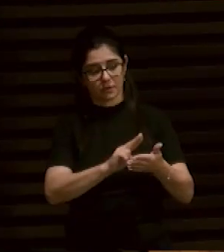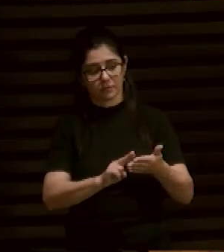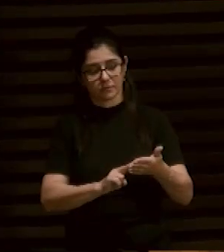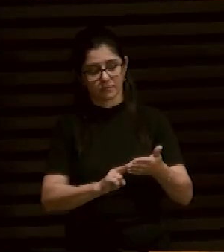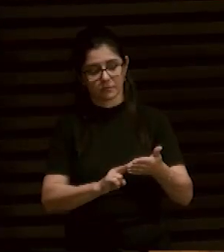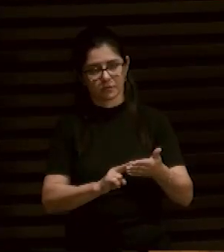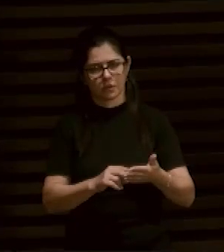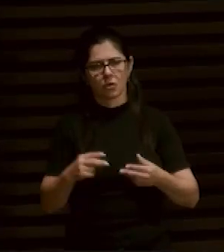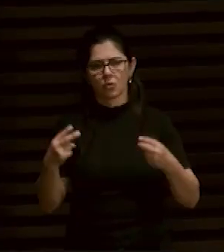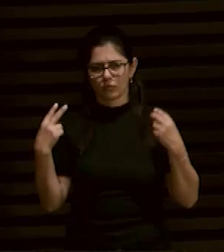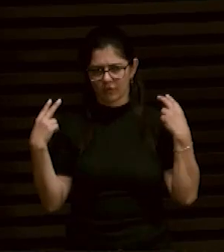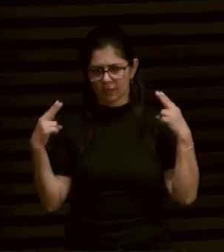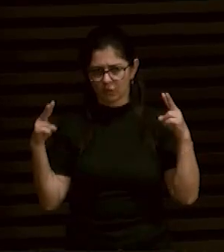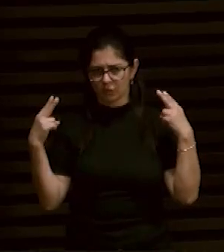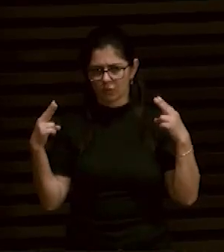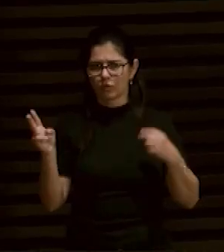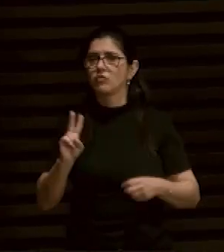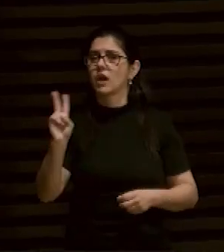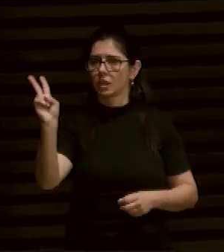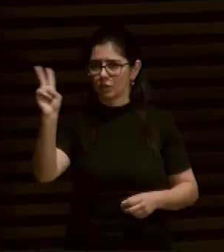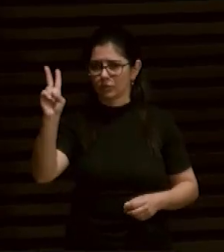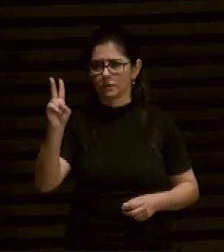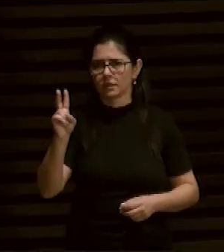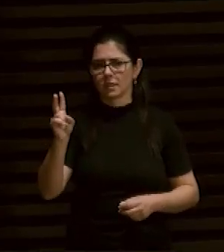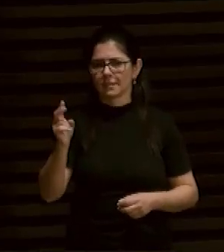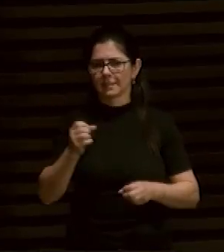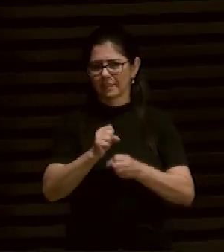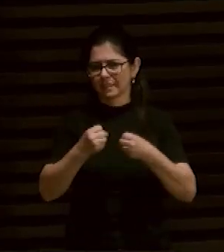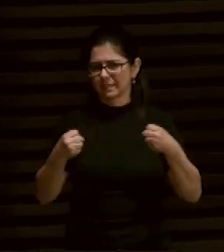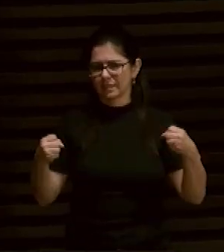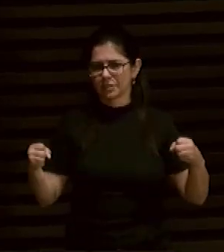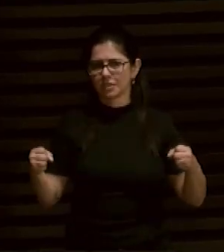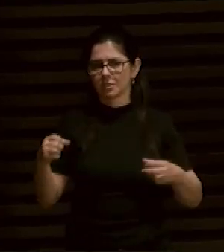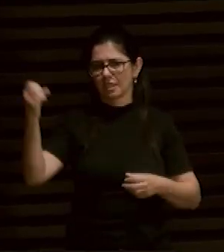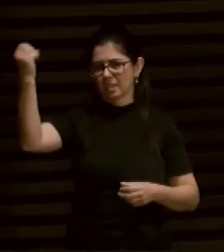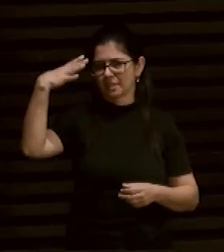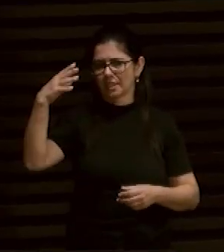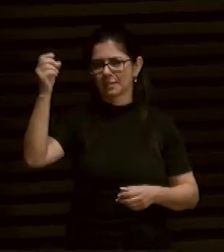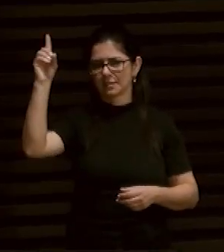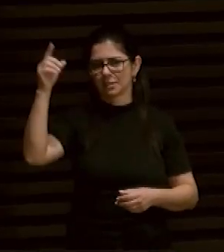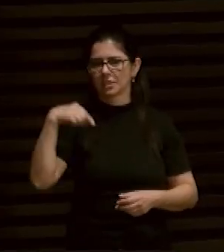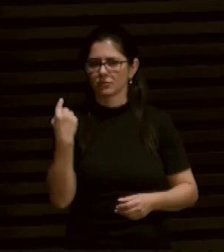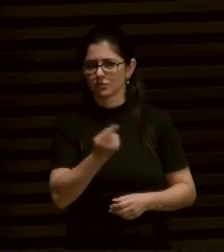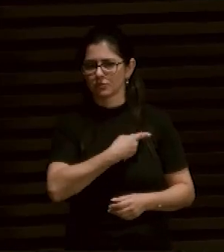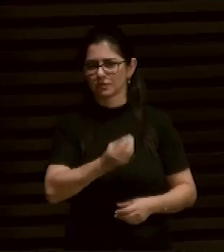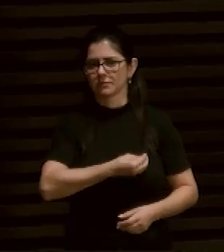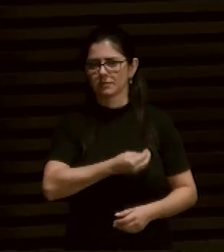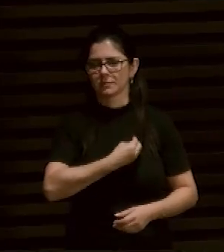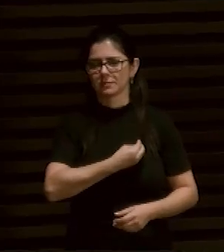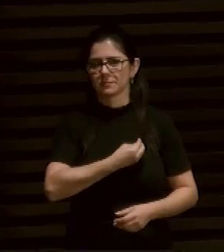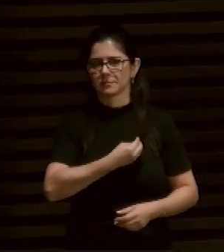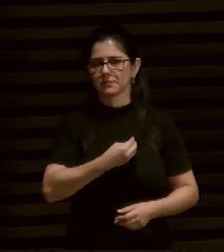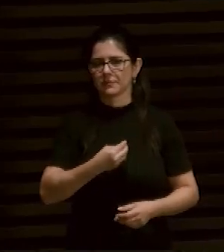valor imensurável da graça de Deus em nossas vidas quando Ele nos disciplina, porque Jonas foi